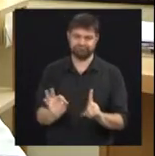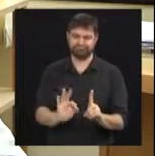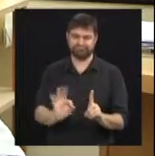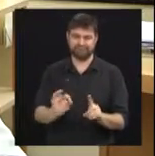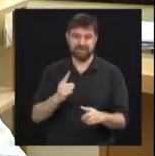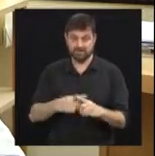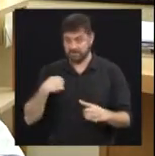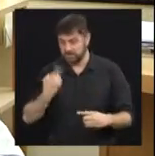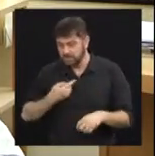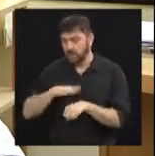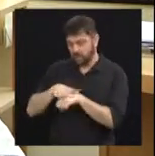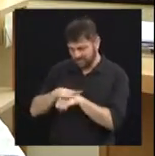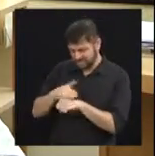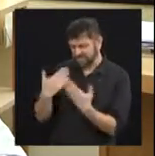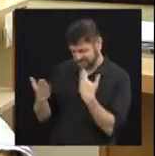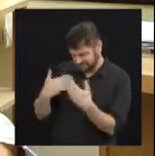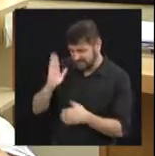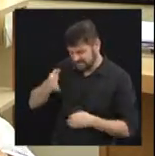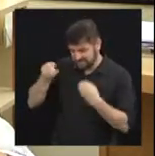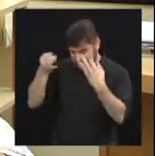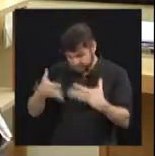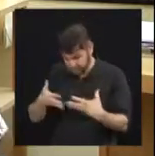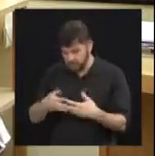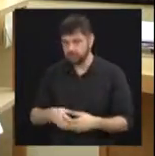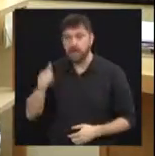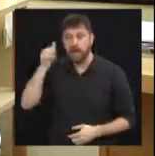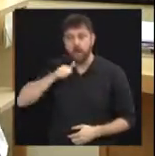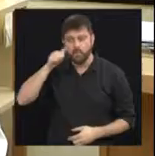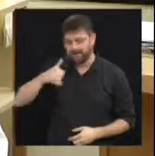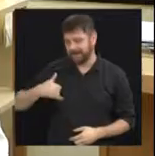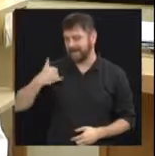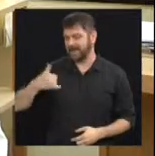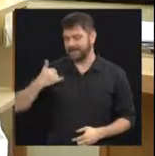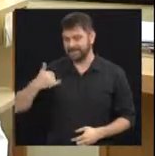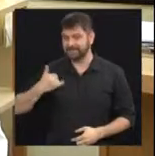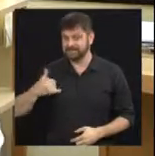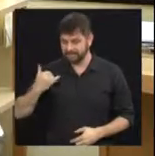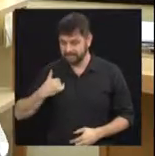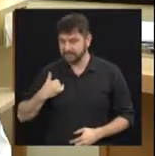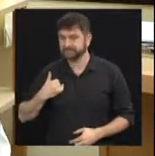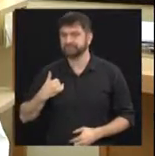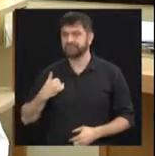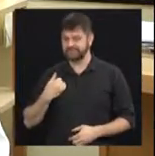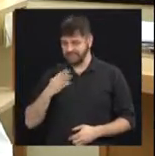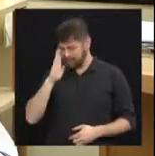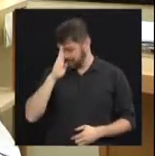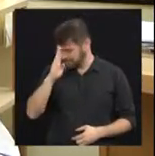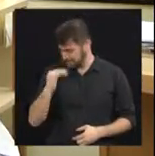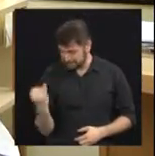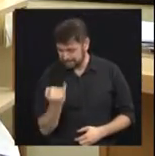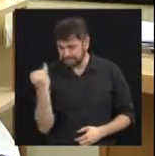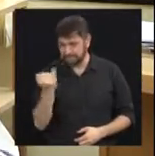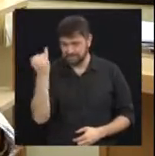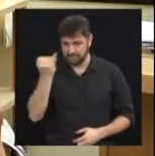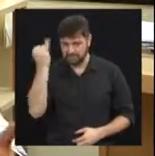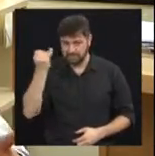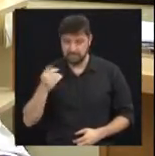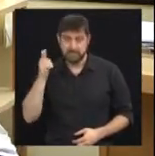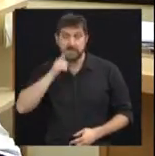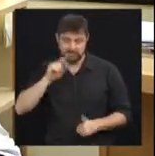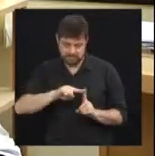porque, como nós conversamos, para as mulheres a idade pode ser um fator importante no caso da